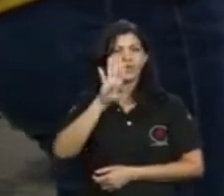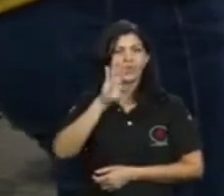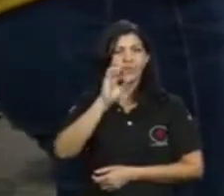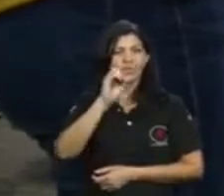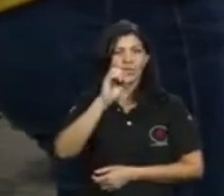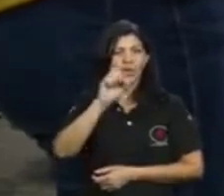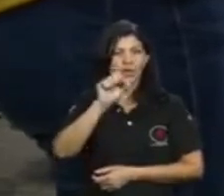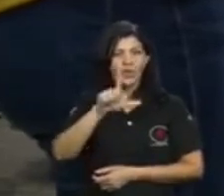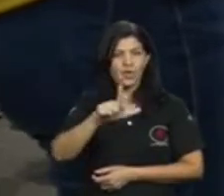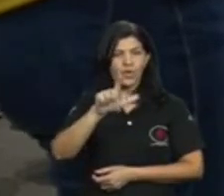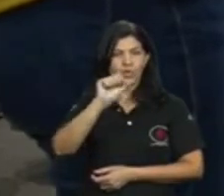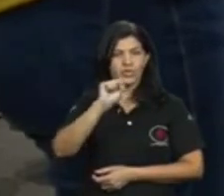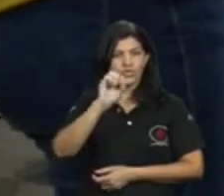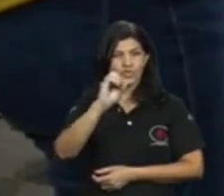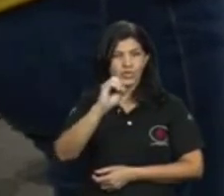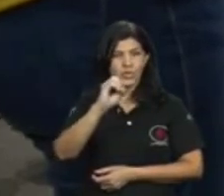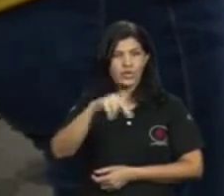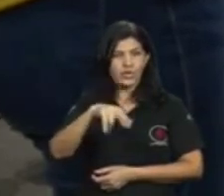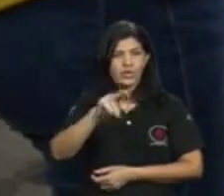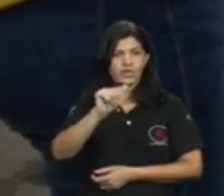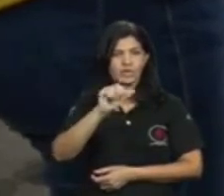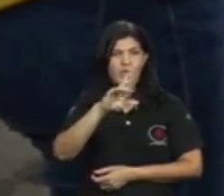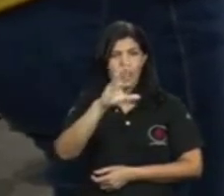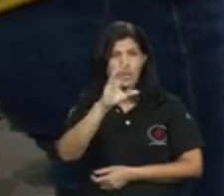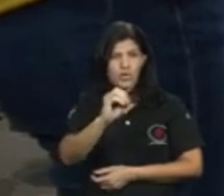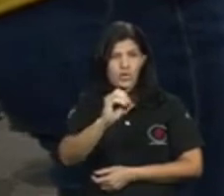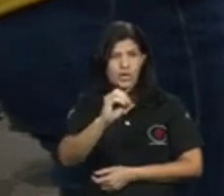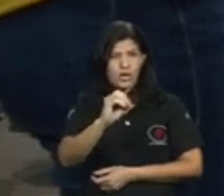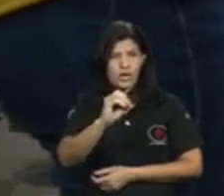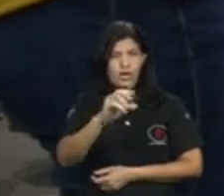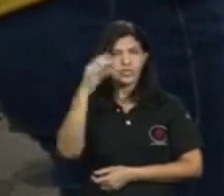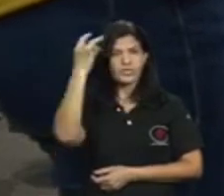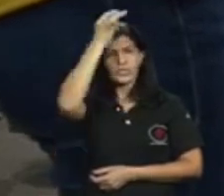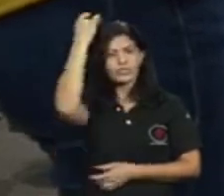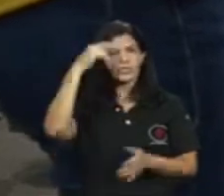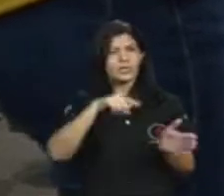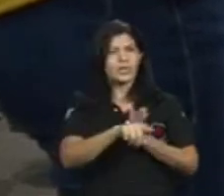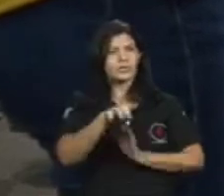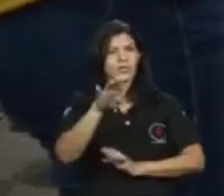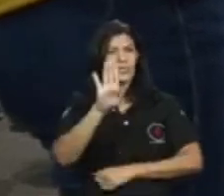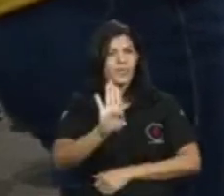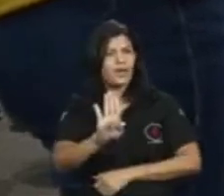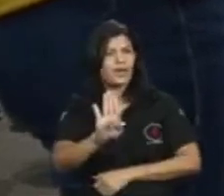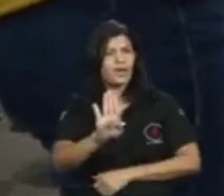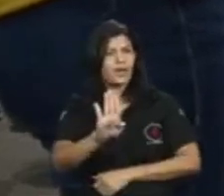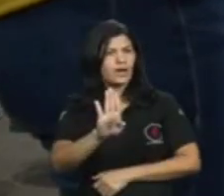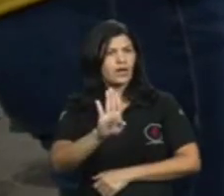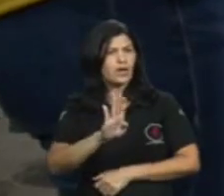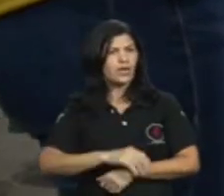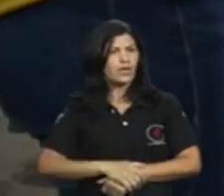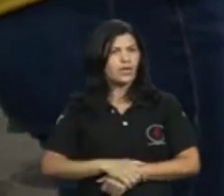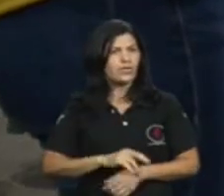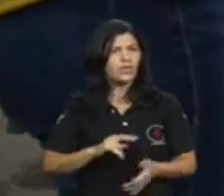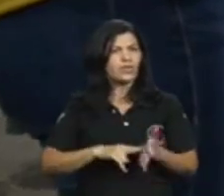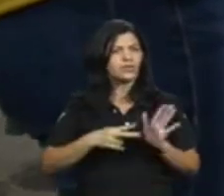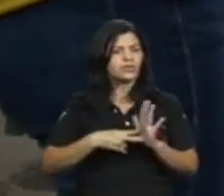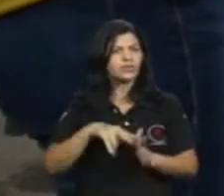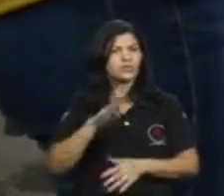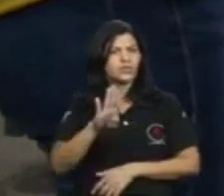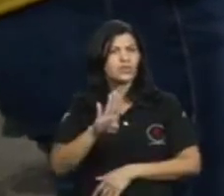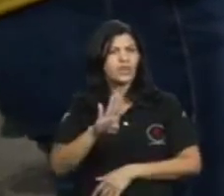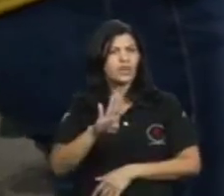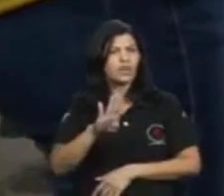o Espírito Santo me perguntou, B. Qual é o número do B no abecedário? Eu disse